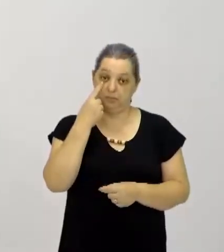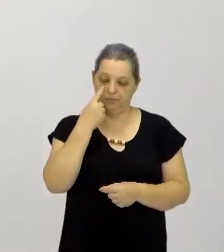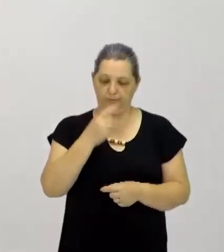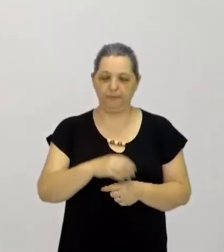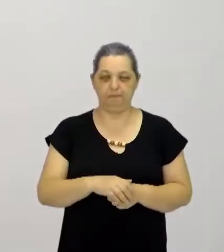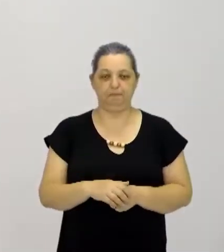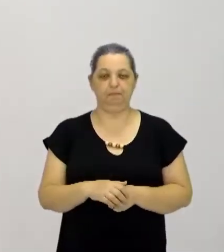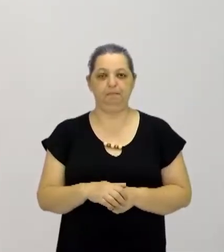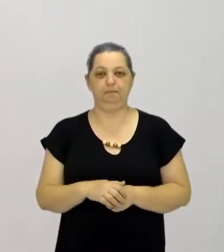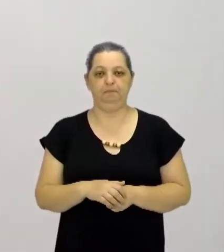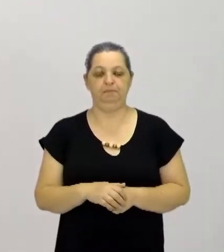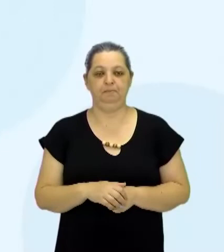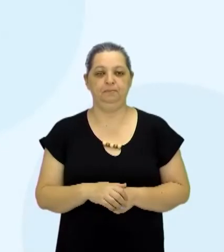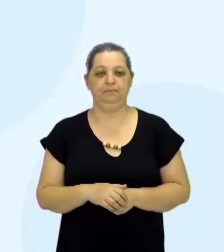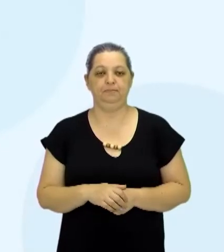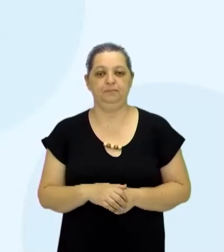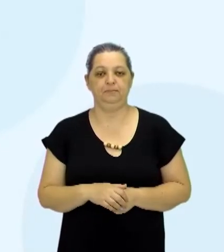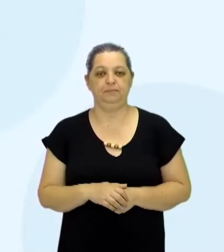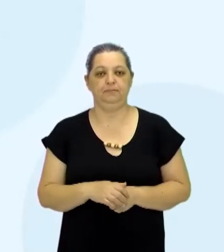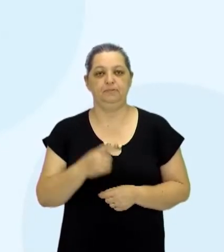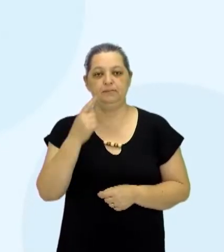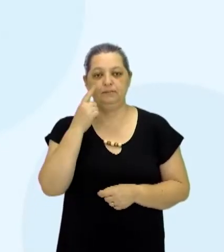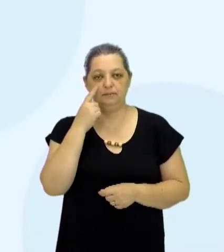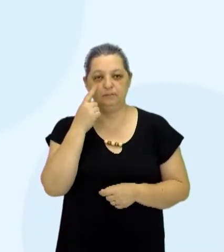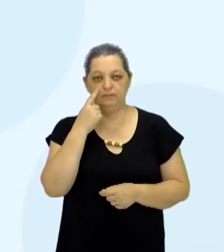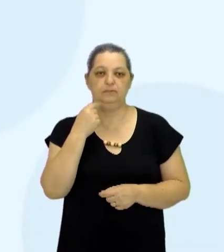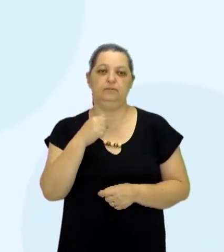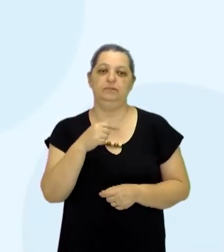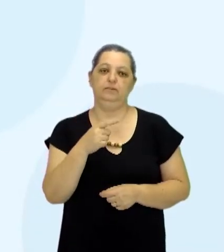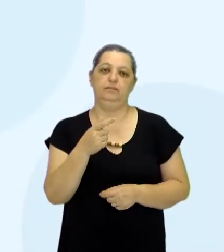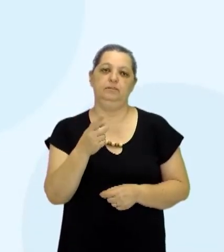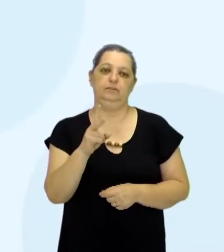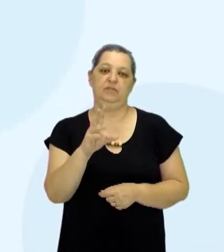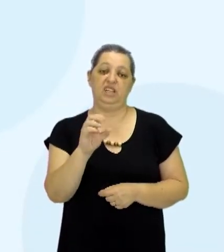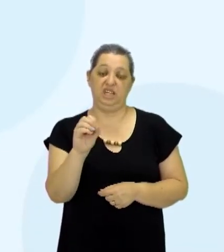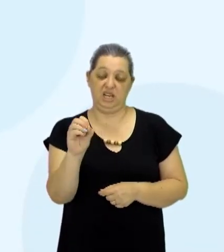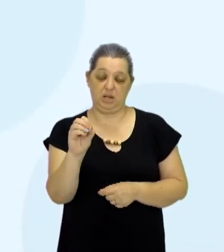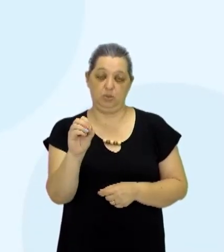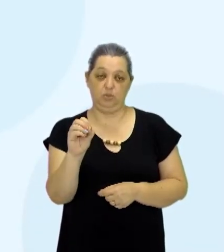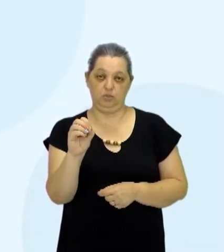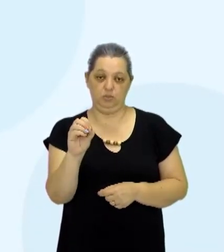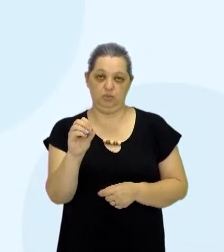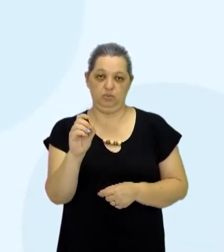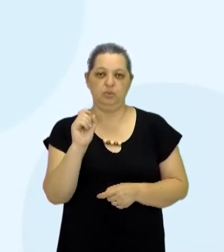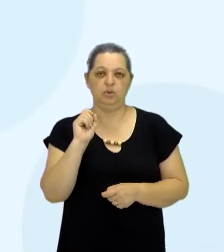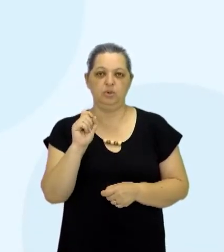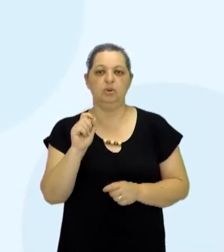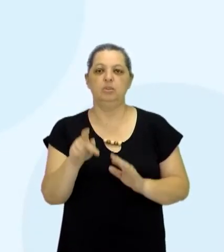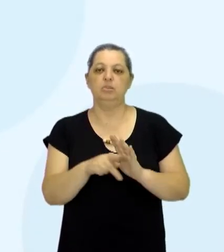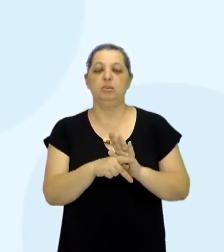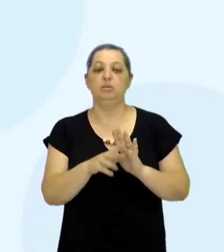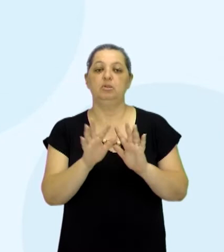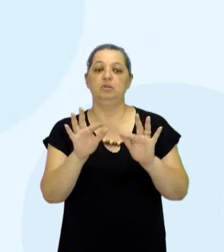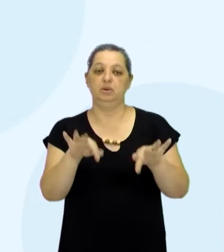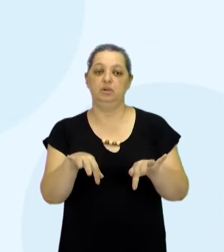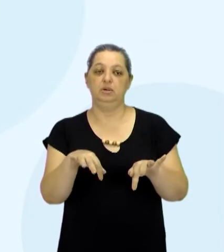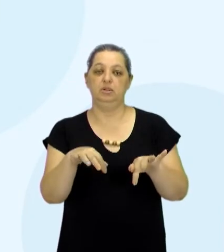Ó. Pode colocar na tela para eles. Seja o valor 500. Tá, tem o valor 500. Qual será o valor final se ele